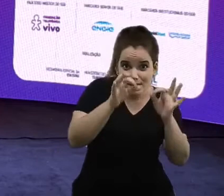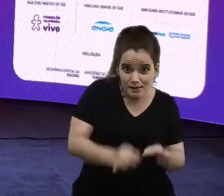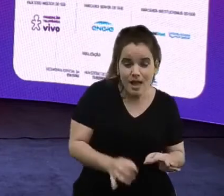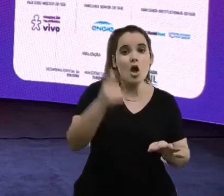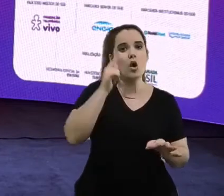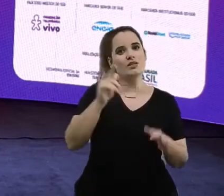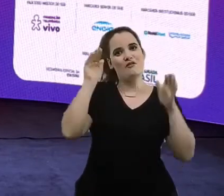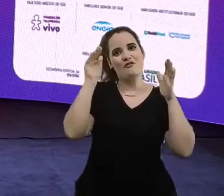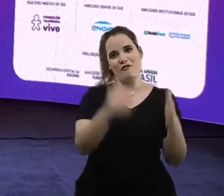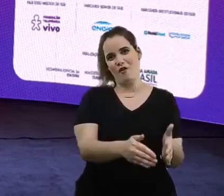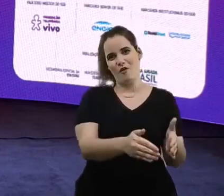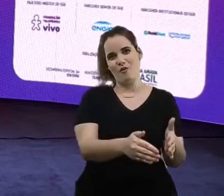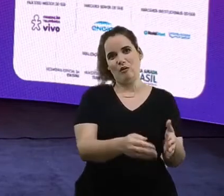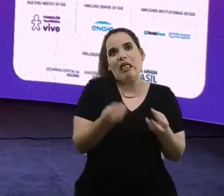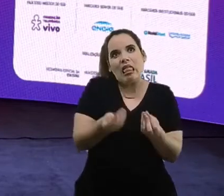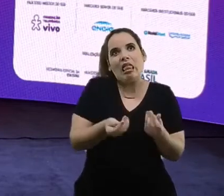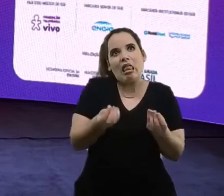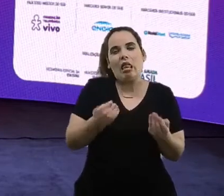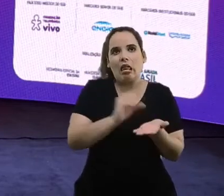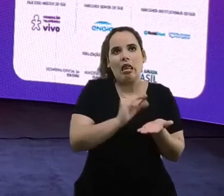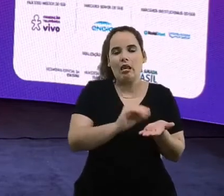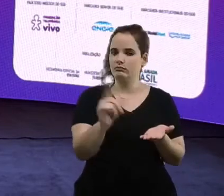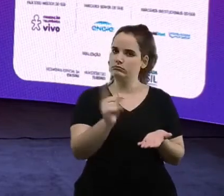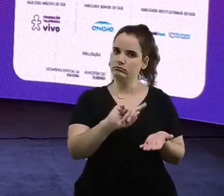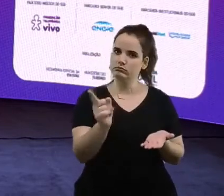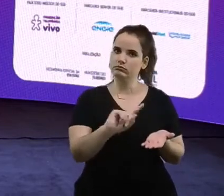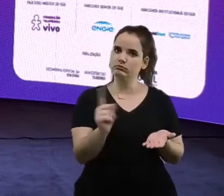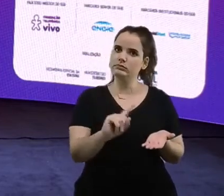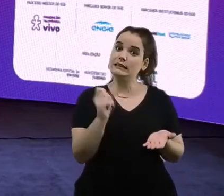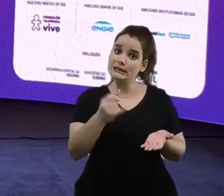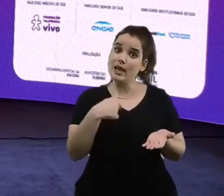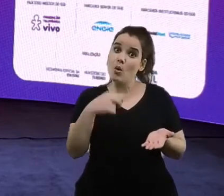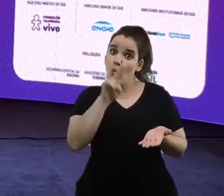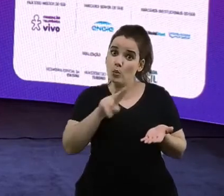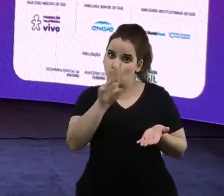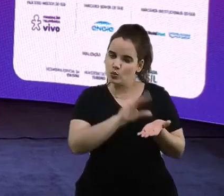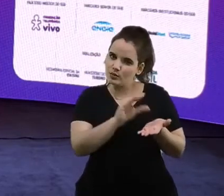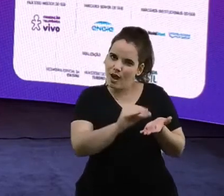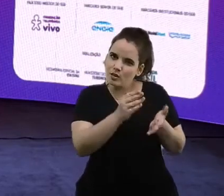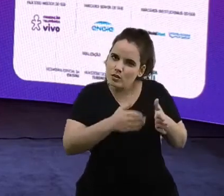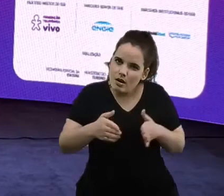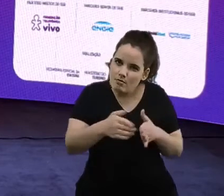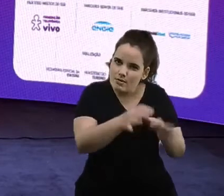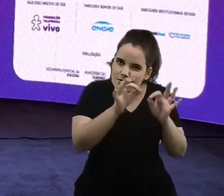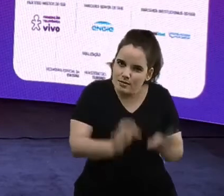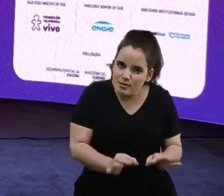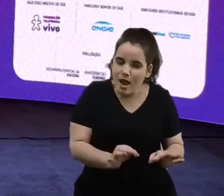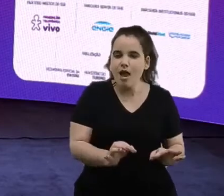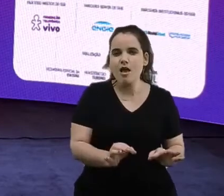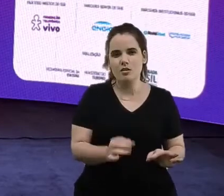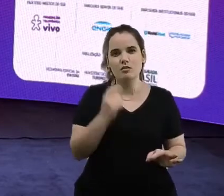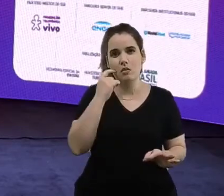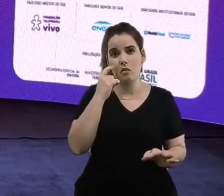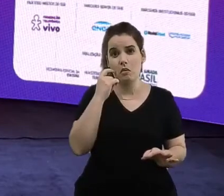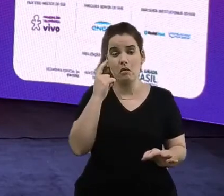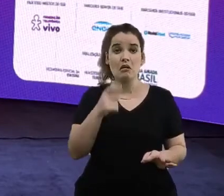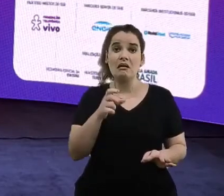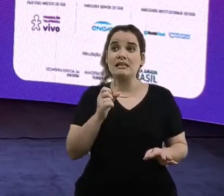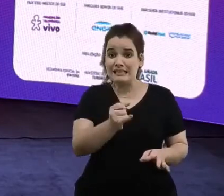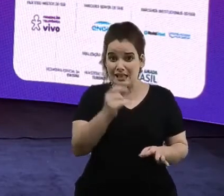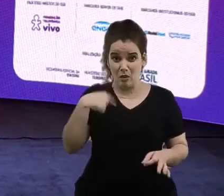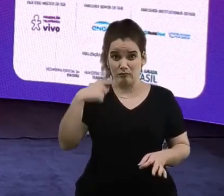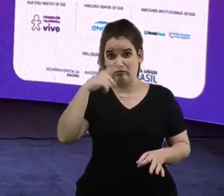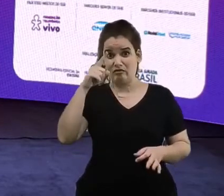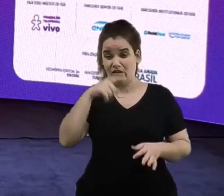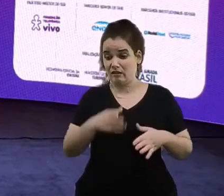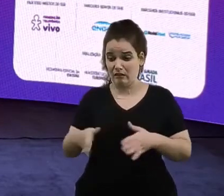na direção para resolver o problema. Com a métrica errada, pode nos dar uma sensação de progresso que não é a certa.